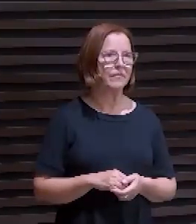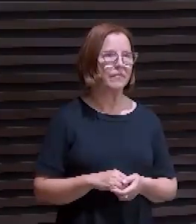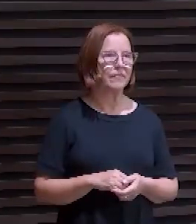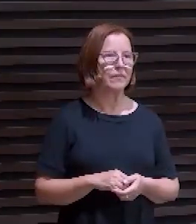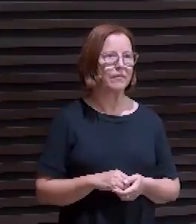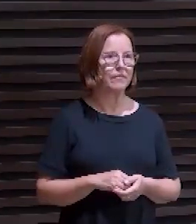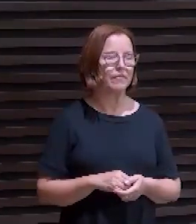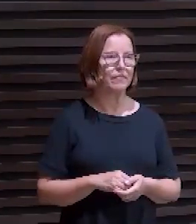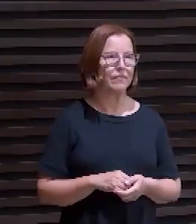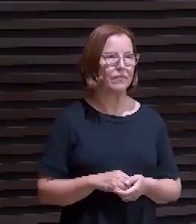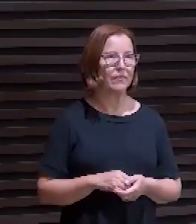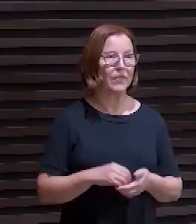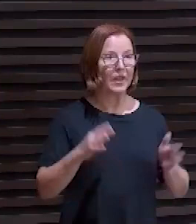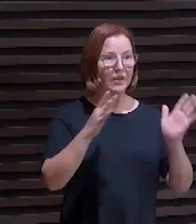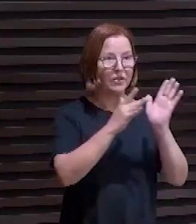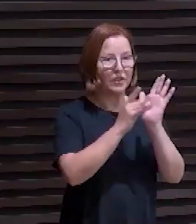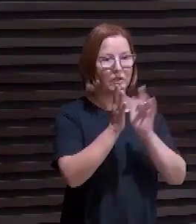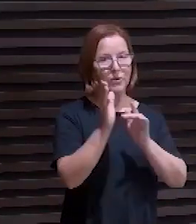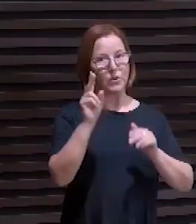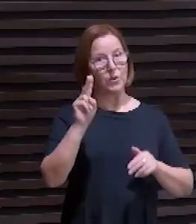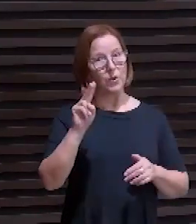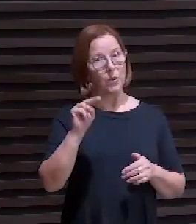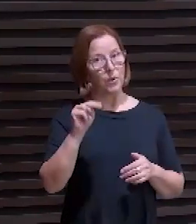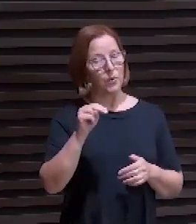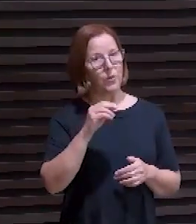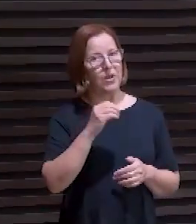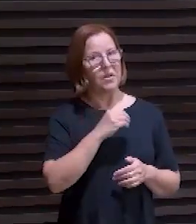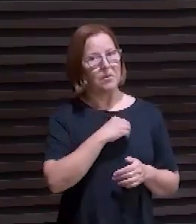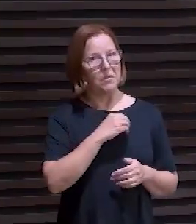A impecabilidade de Jesus é básica.